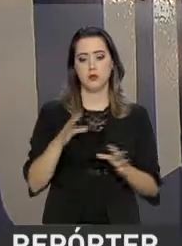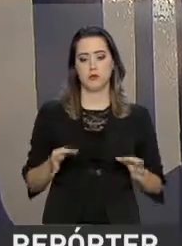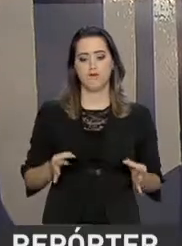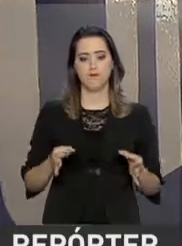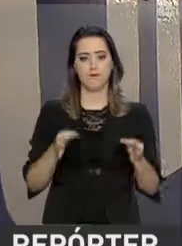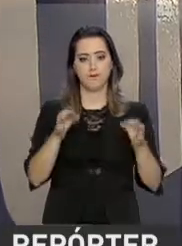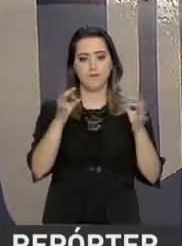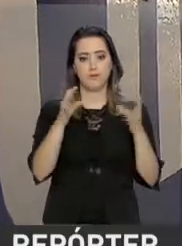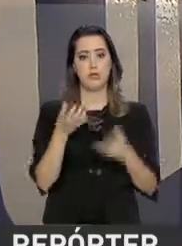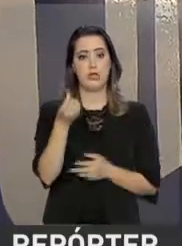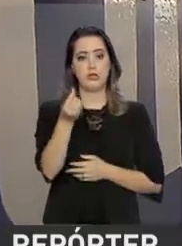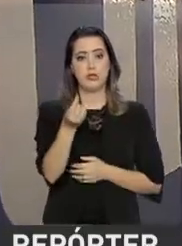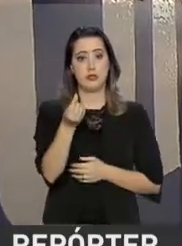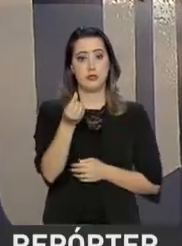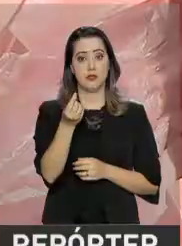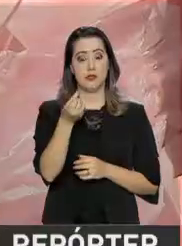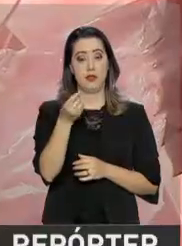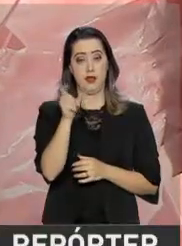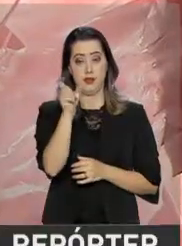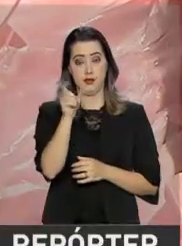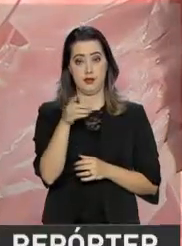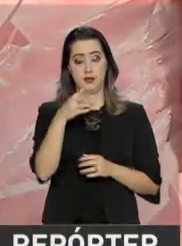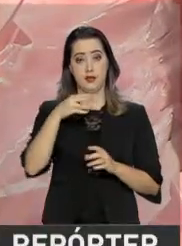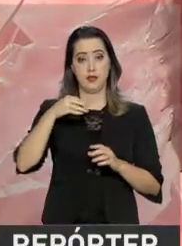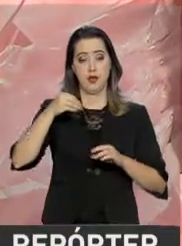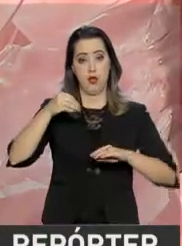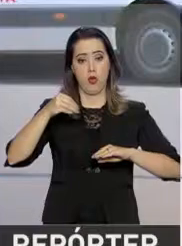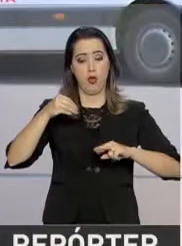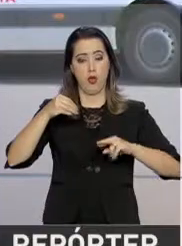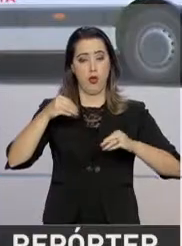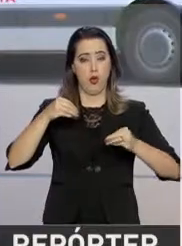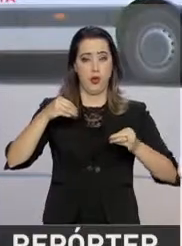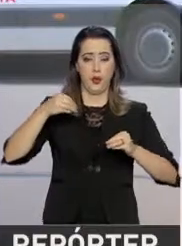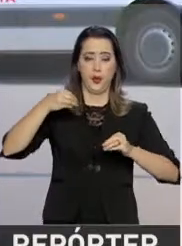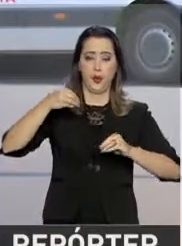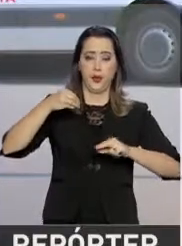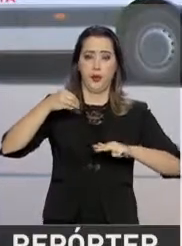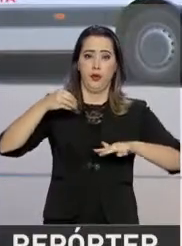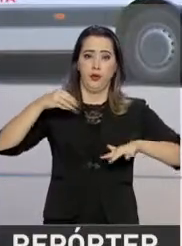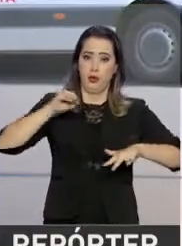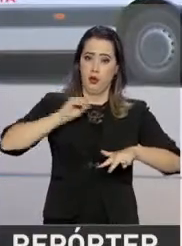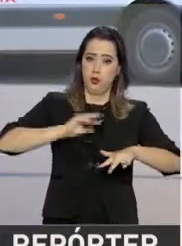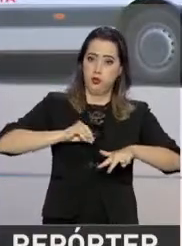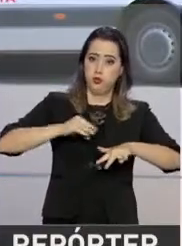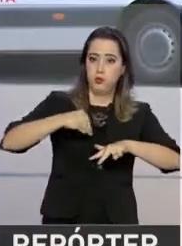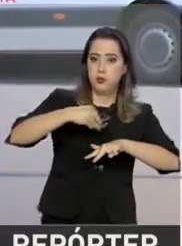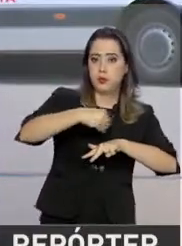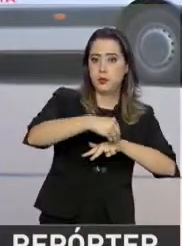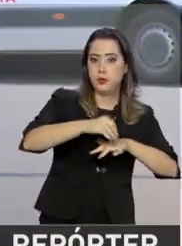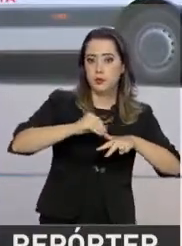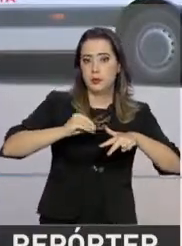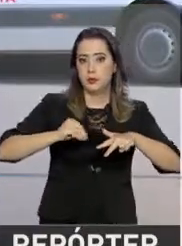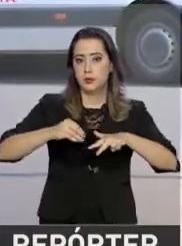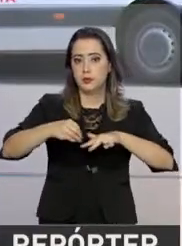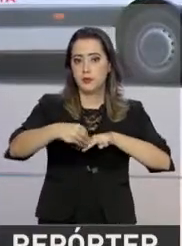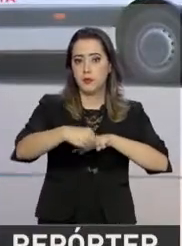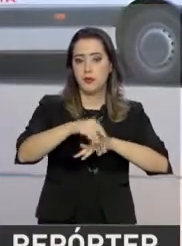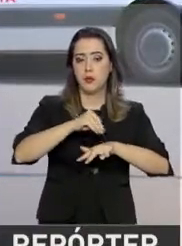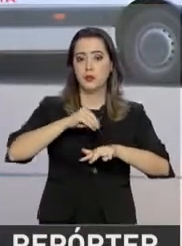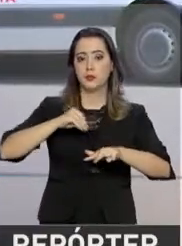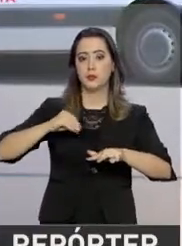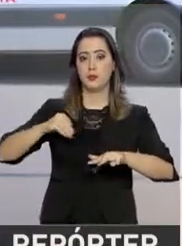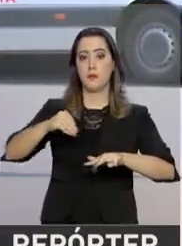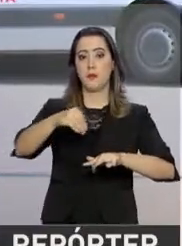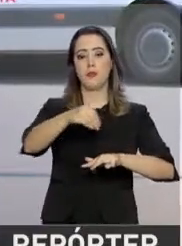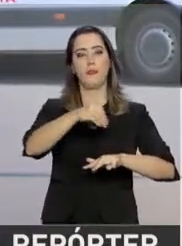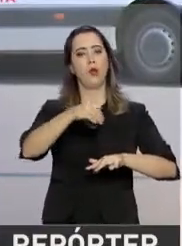entregou 6 aceleradores lineares em diferentes cidades do país por meio do programa de expansão da radioterapia. Ainda neste ano